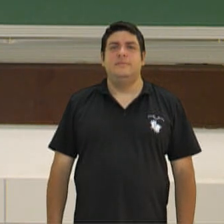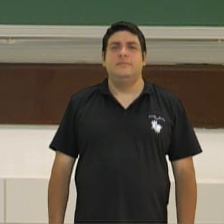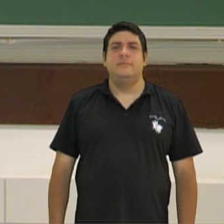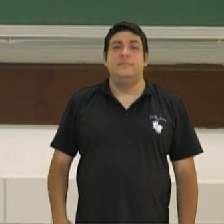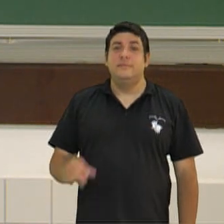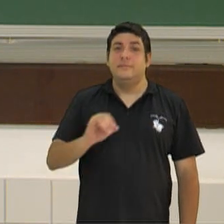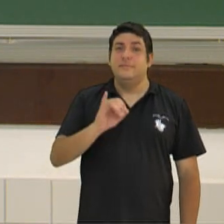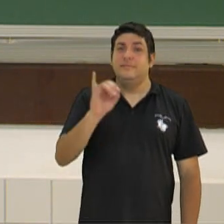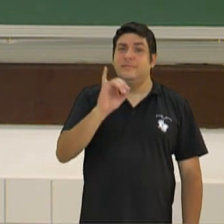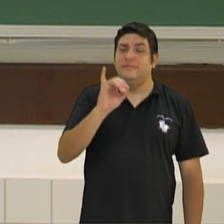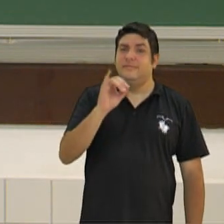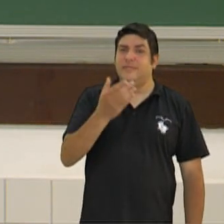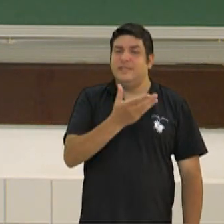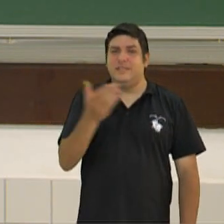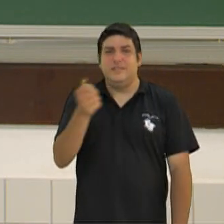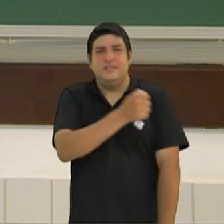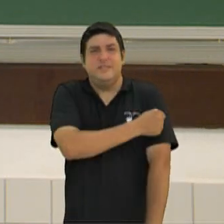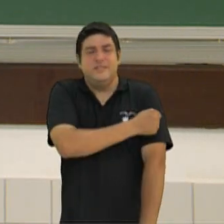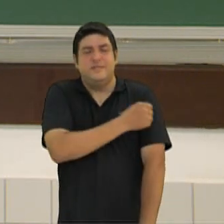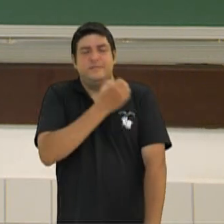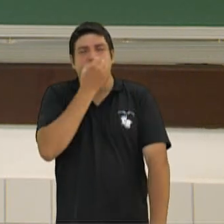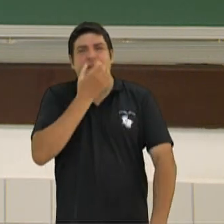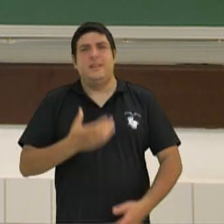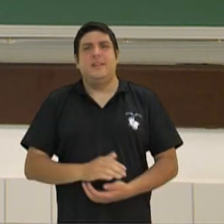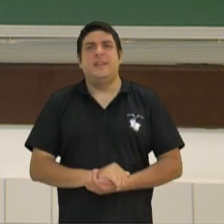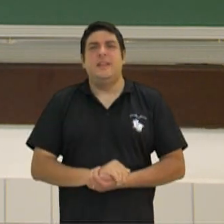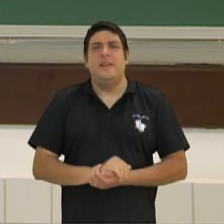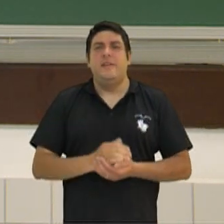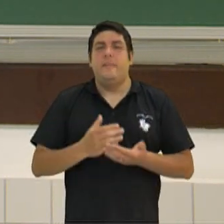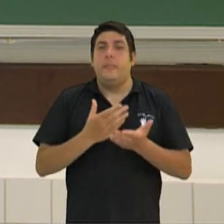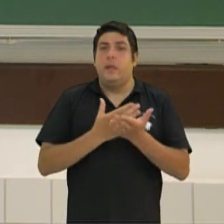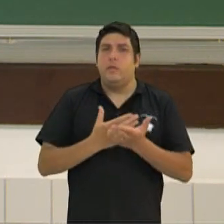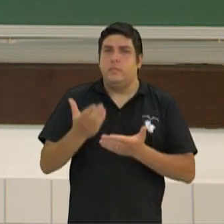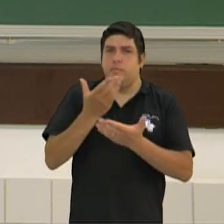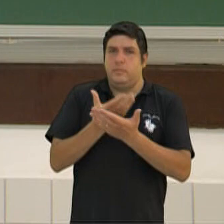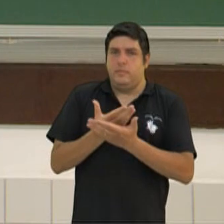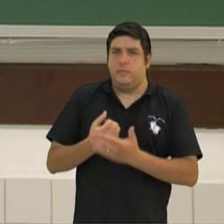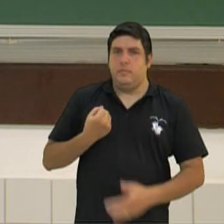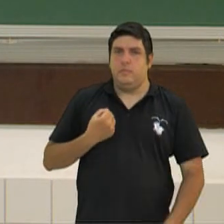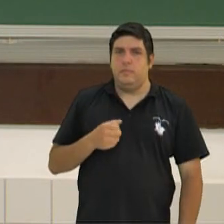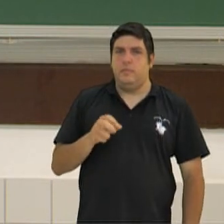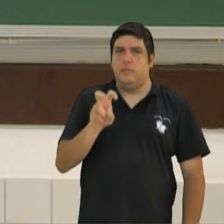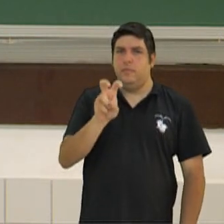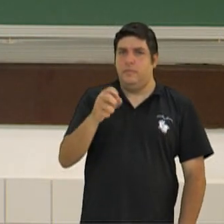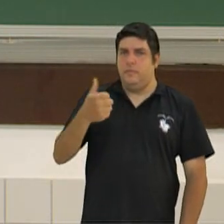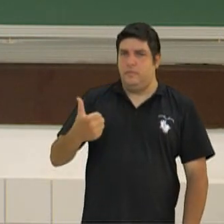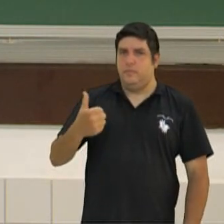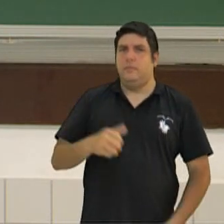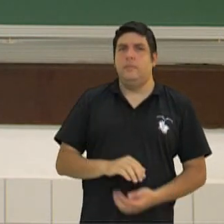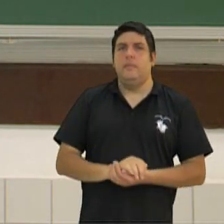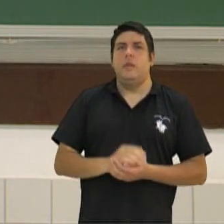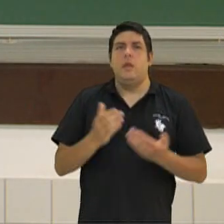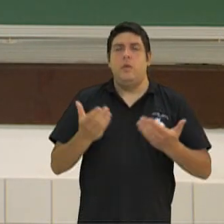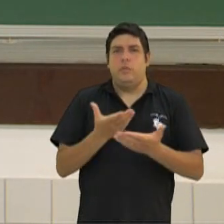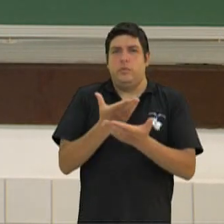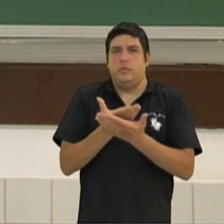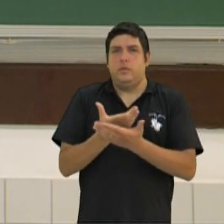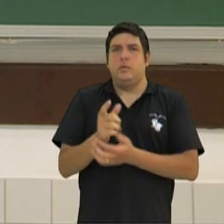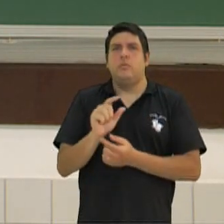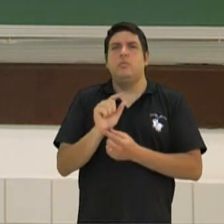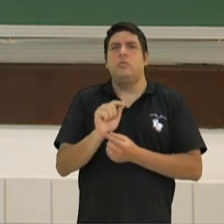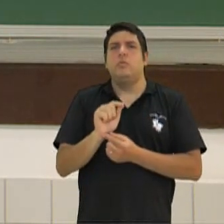Hello students, how are you? Tudo bem com vocês? Vamos começar nossa aula de número 51. Nossa aula de hoje,